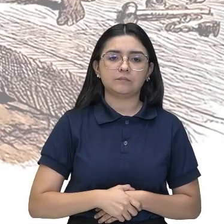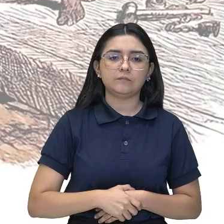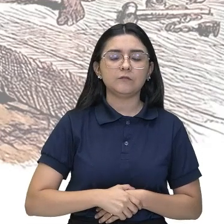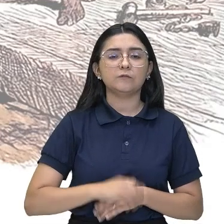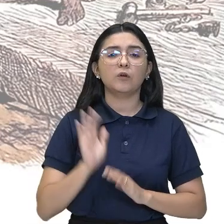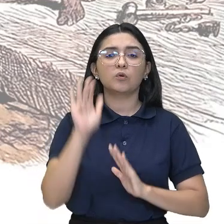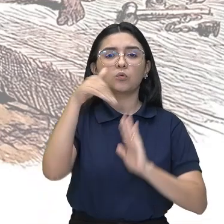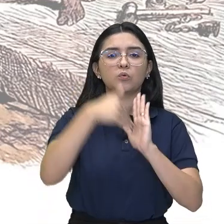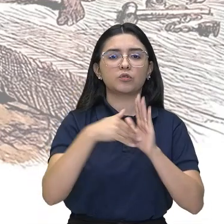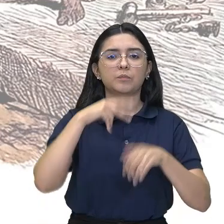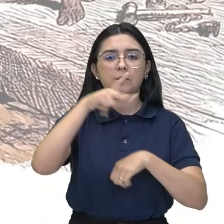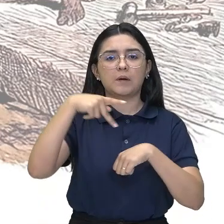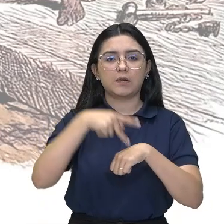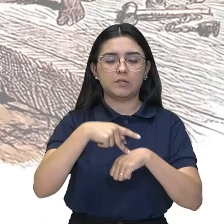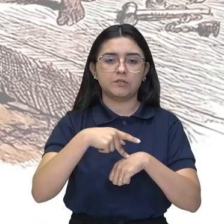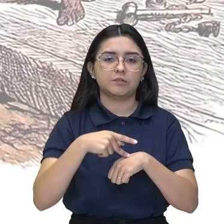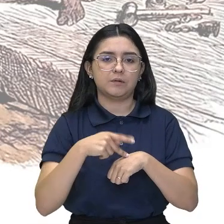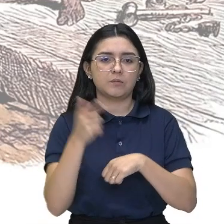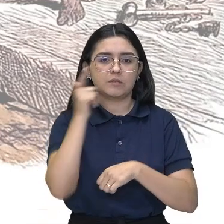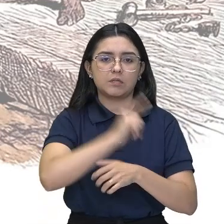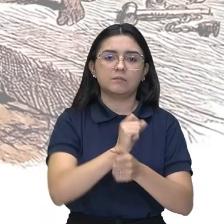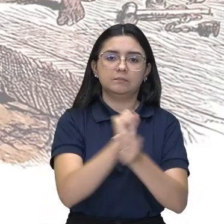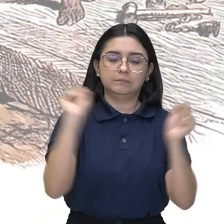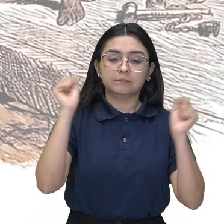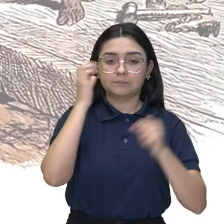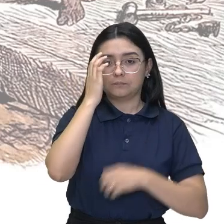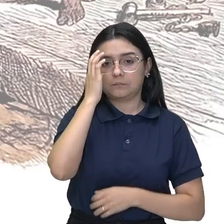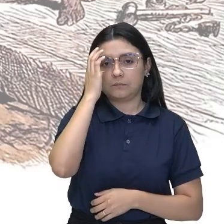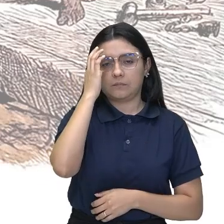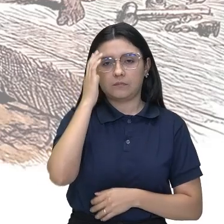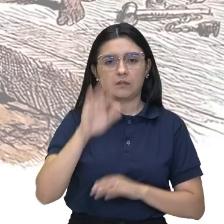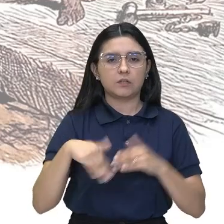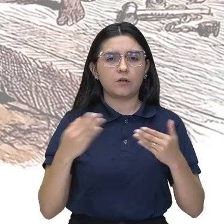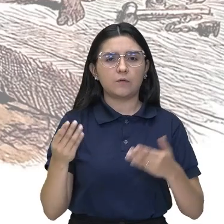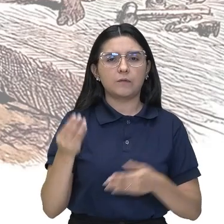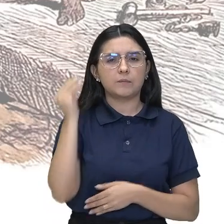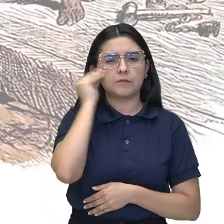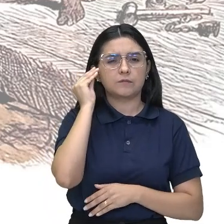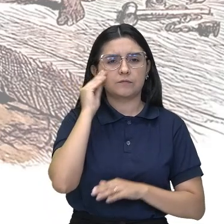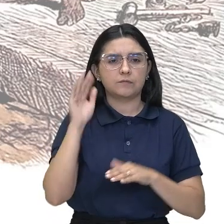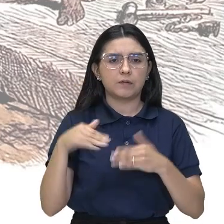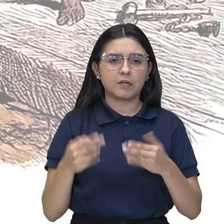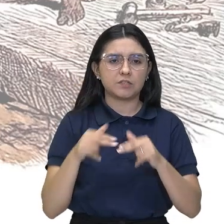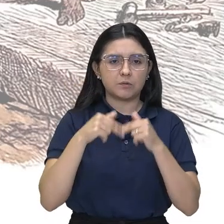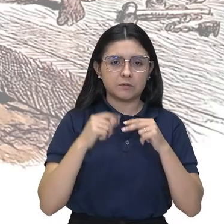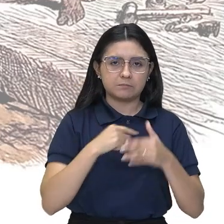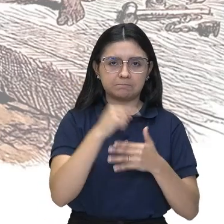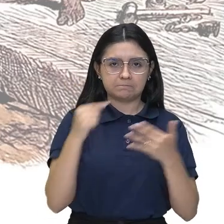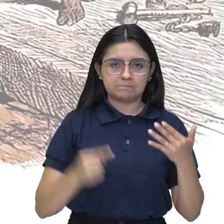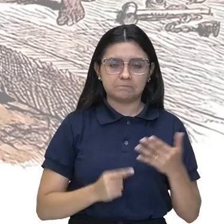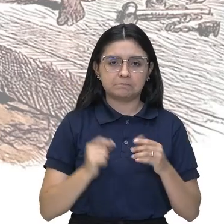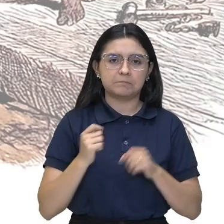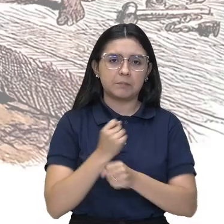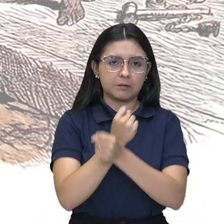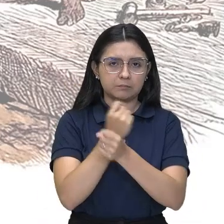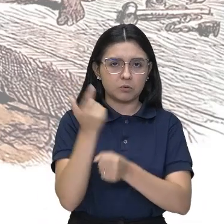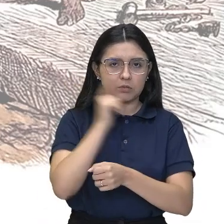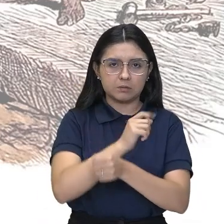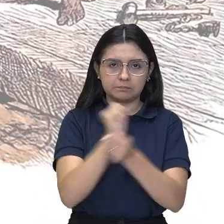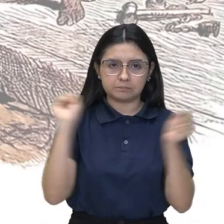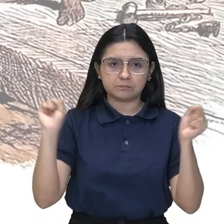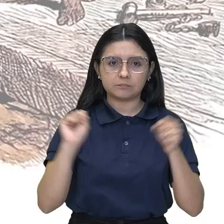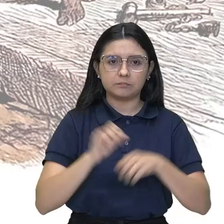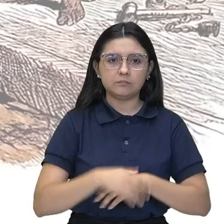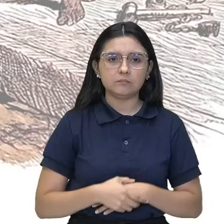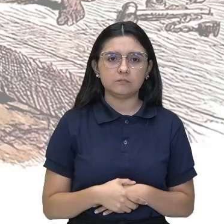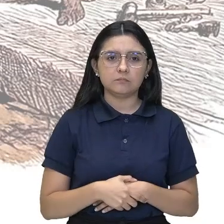declarar a abolição da escravatura. Então vamos ver as causas da abolição. A abolição não se deu por